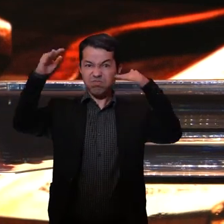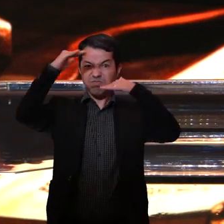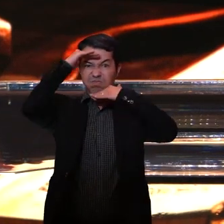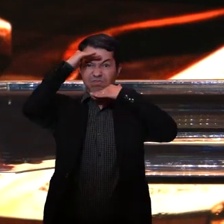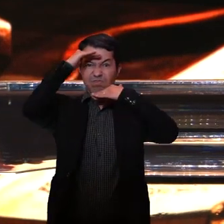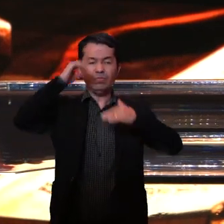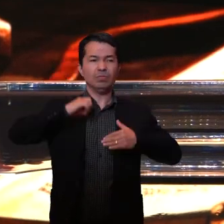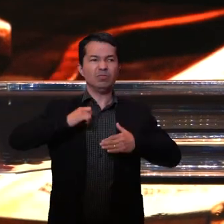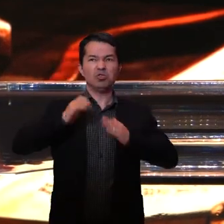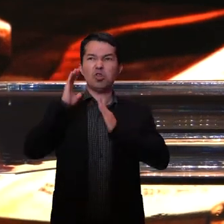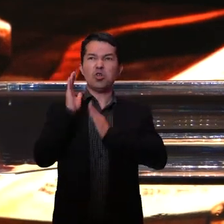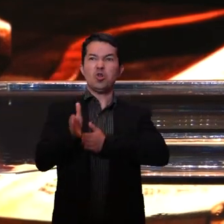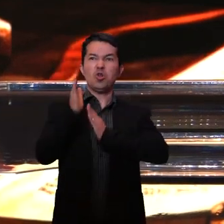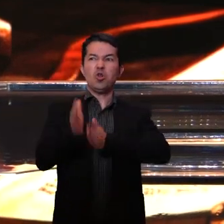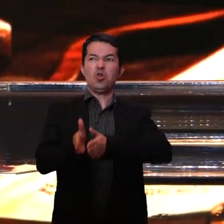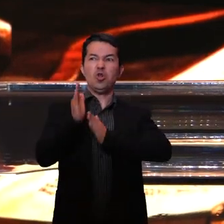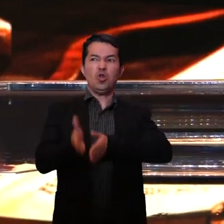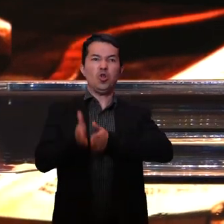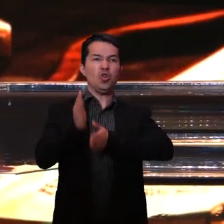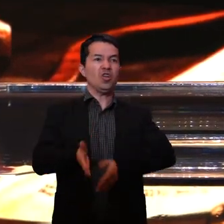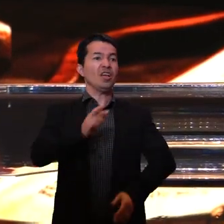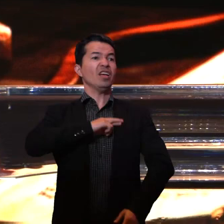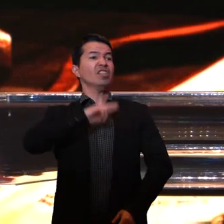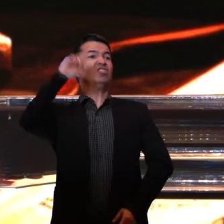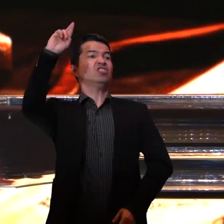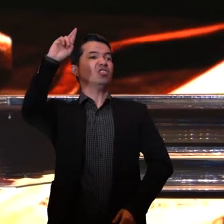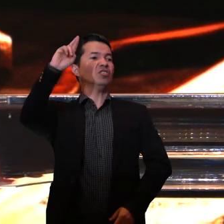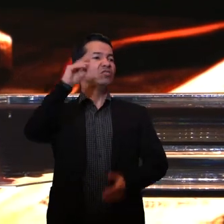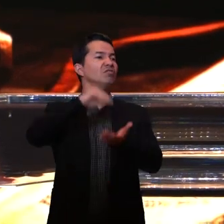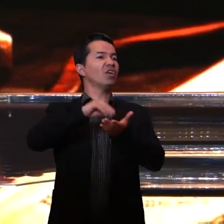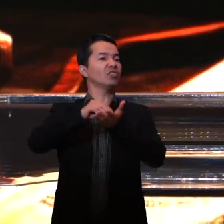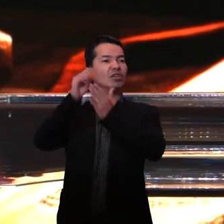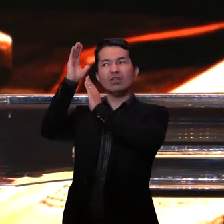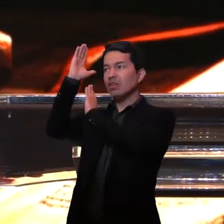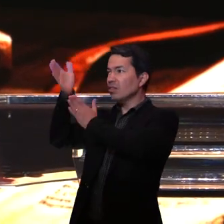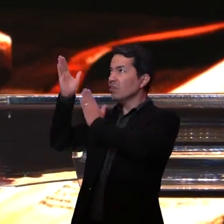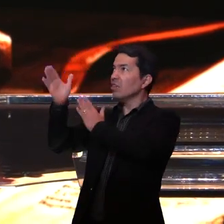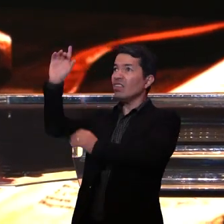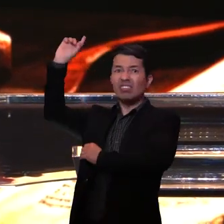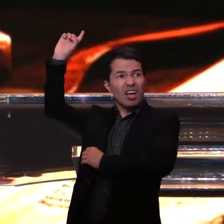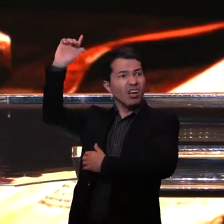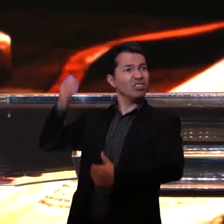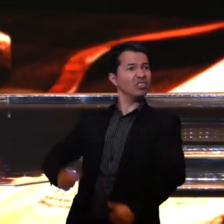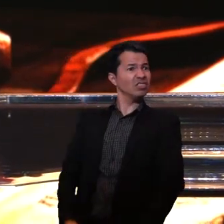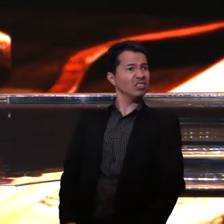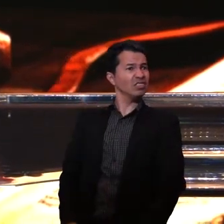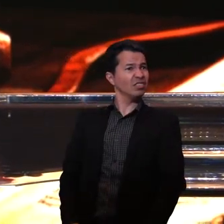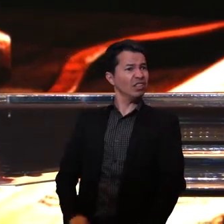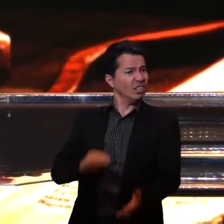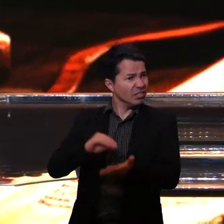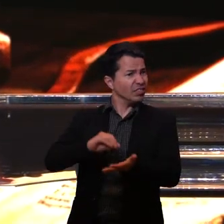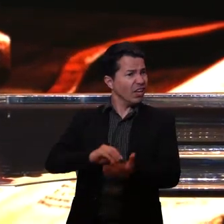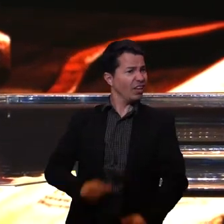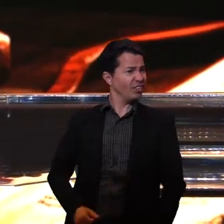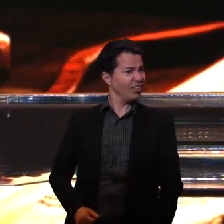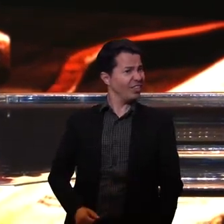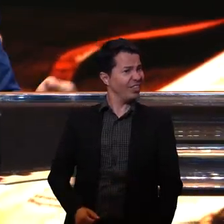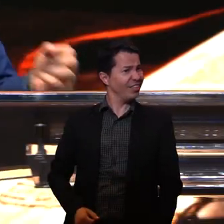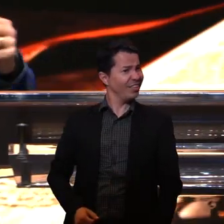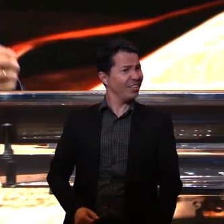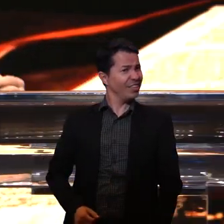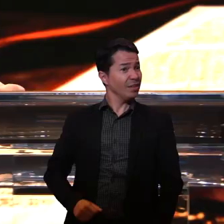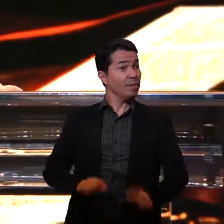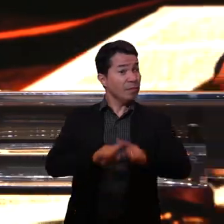pecador que precisa da minha graça. E quando ele enxerga a si mesmo, ele crê na palavra do Senhor, ele recebe a graça